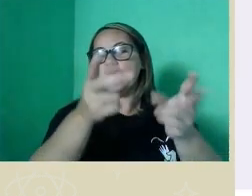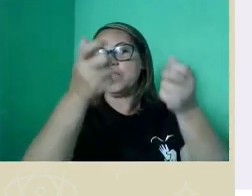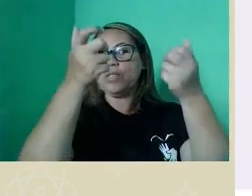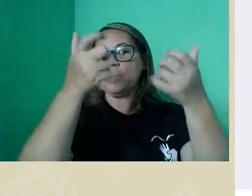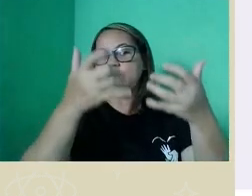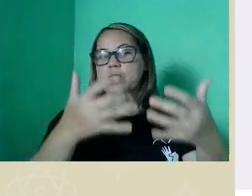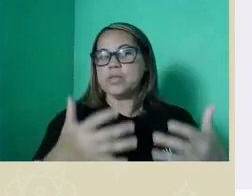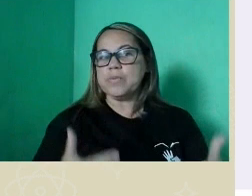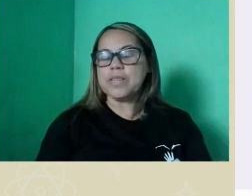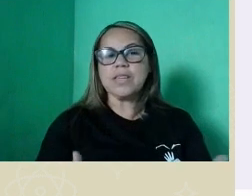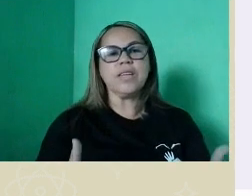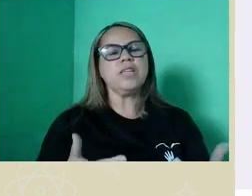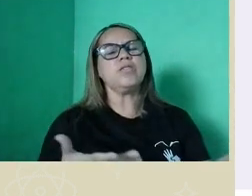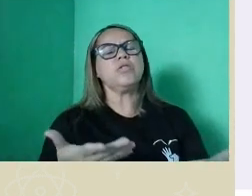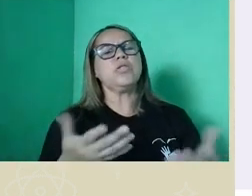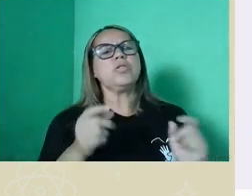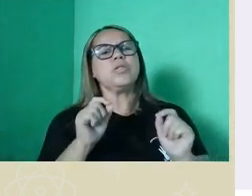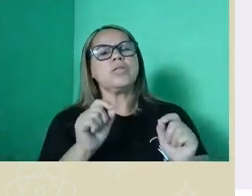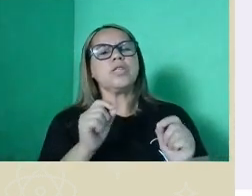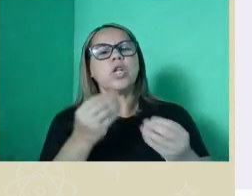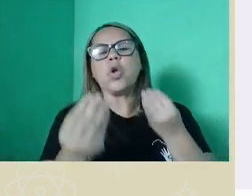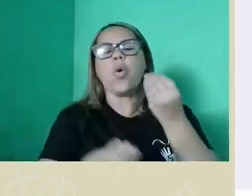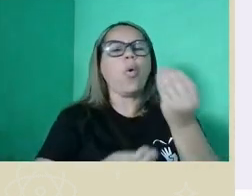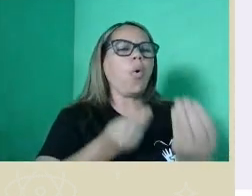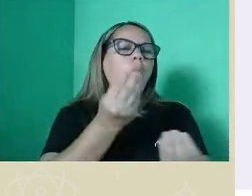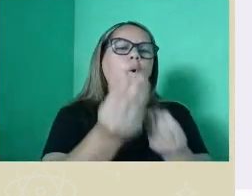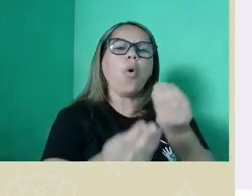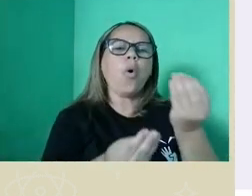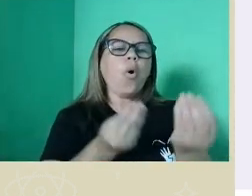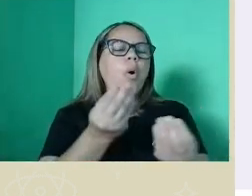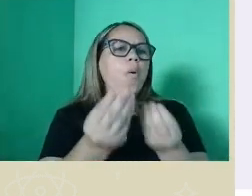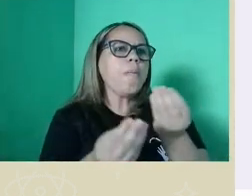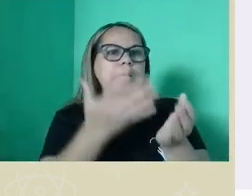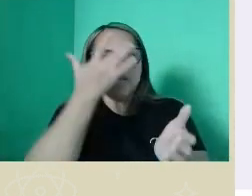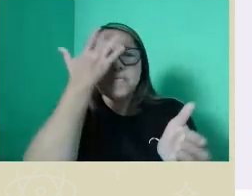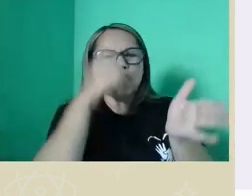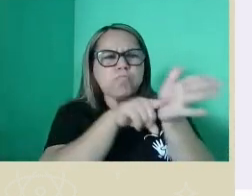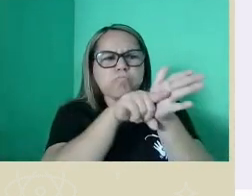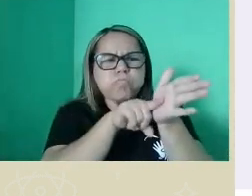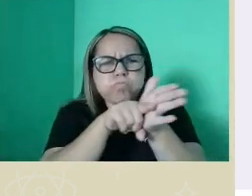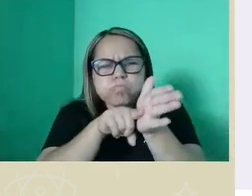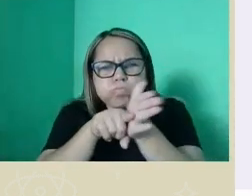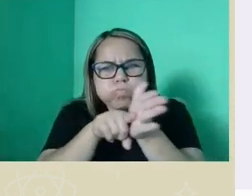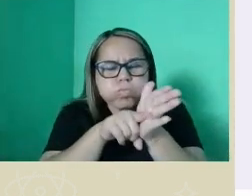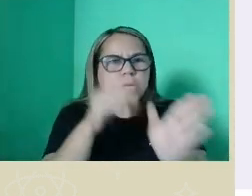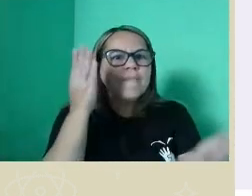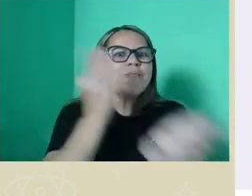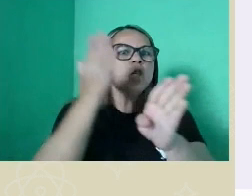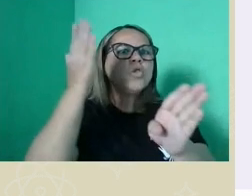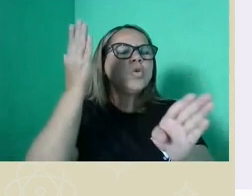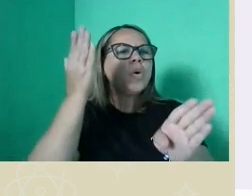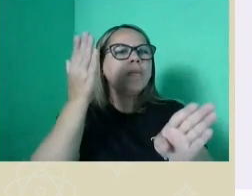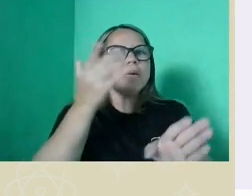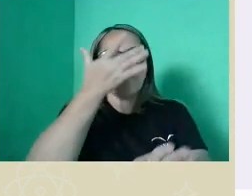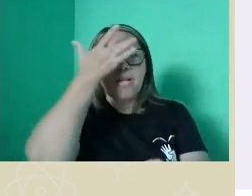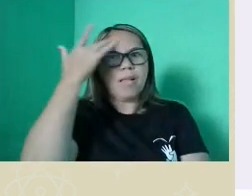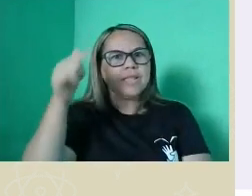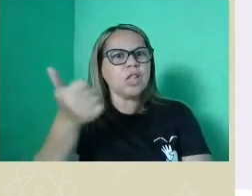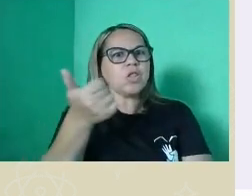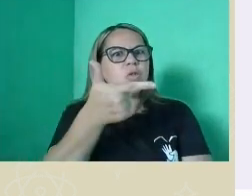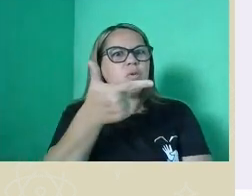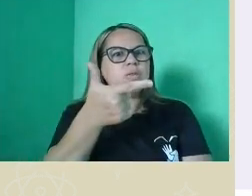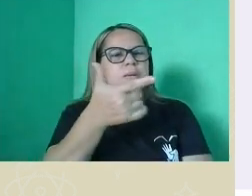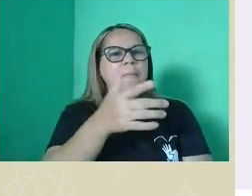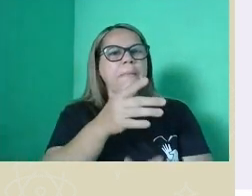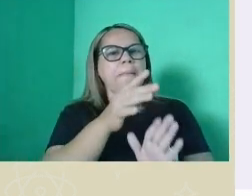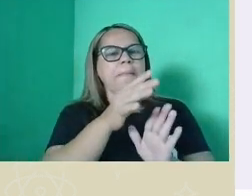essa introdução a respeito de como é que os investigadores descobriram essas pessoas o texto diz